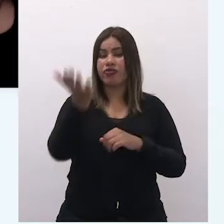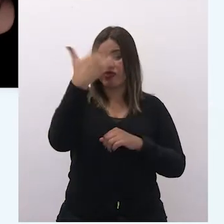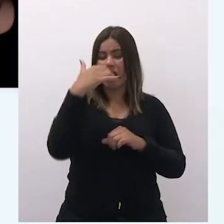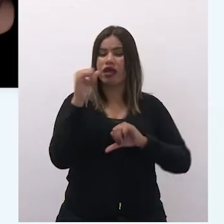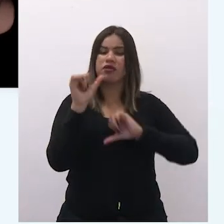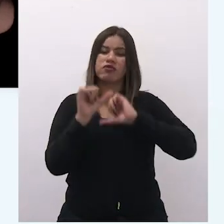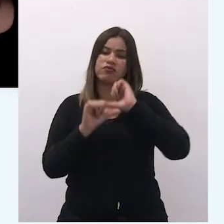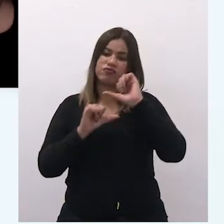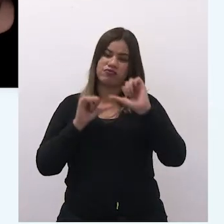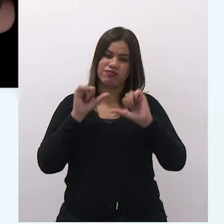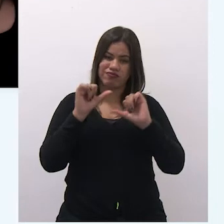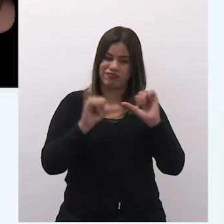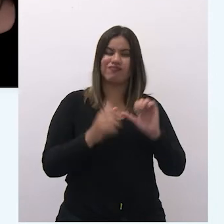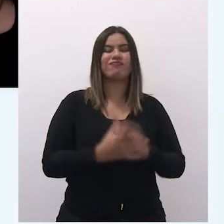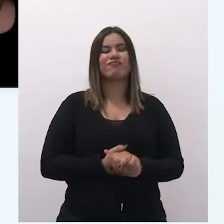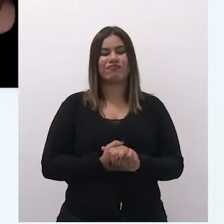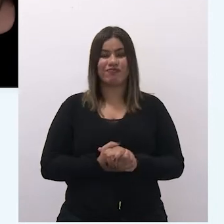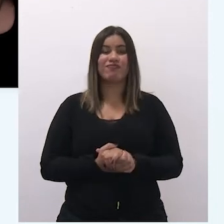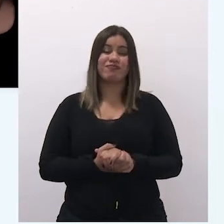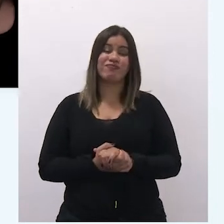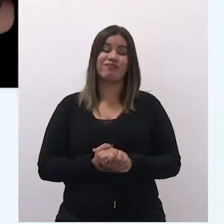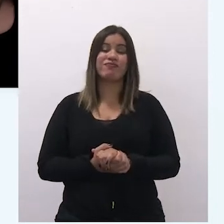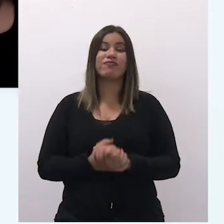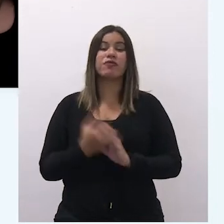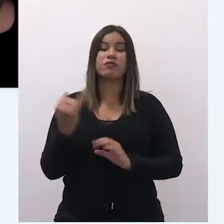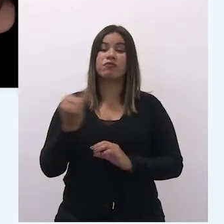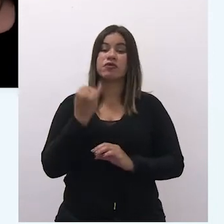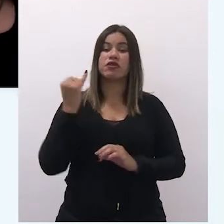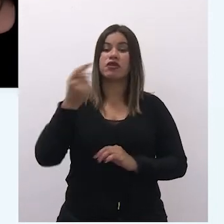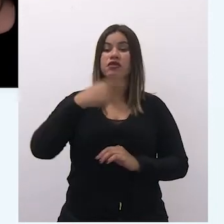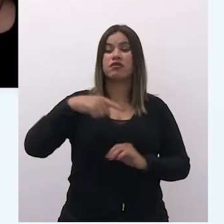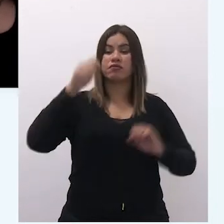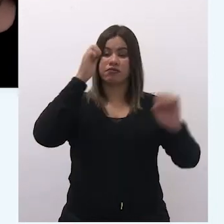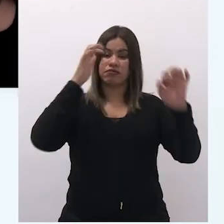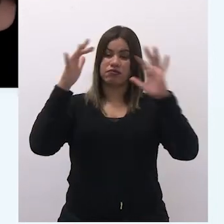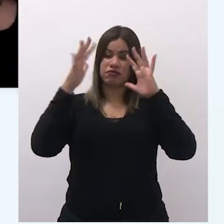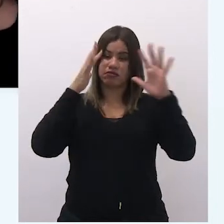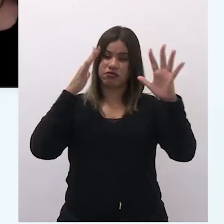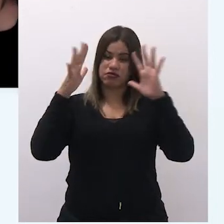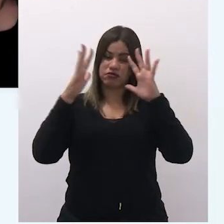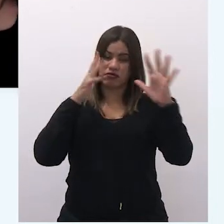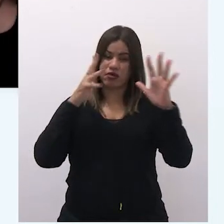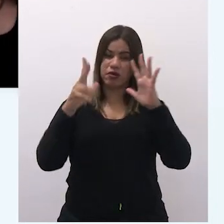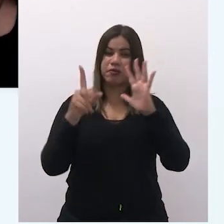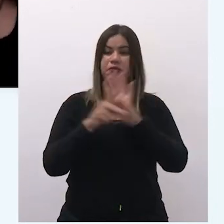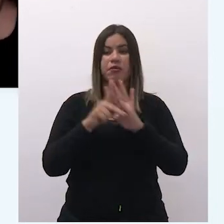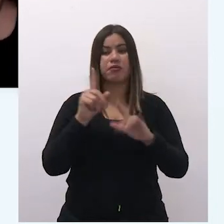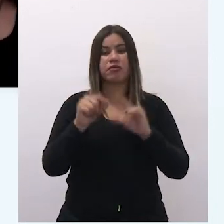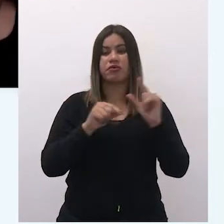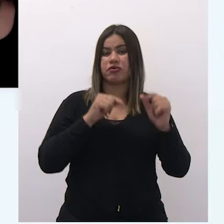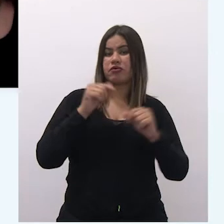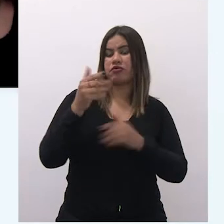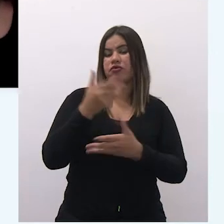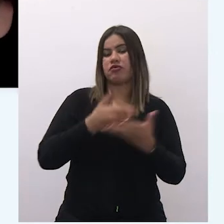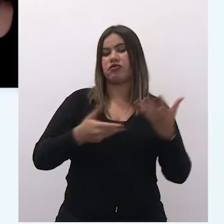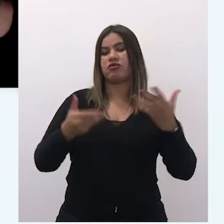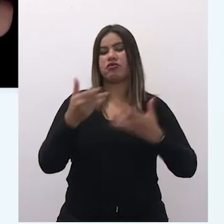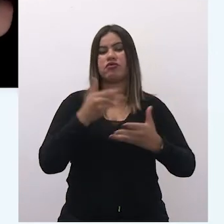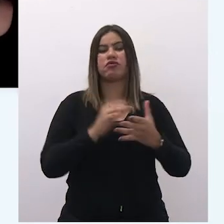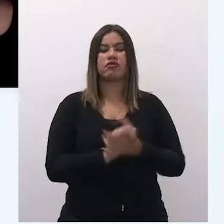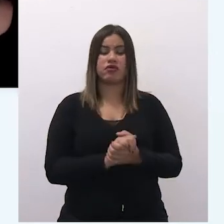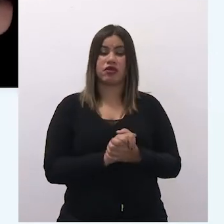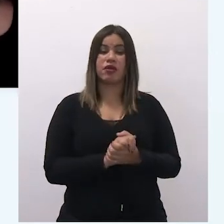no sujeito. Né? Então, é muito interessante a gente pensar nessa concepção dialética da participação, ao mesmo tempo em que eu